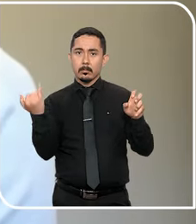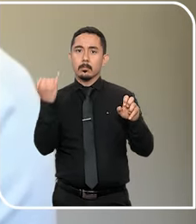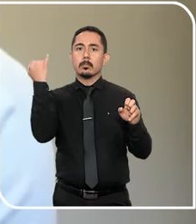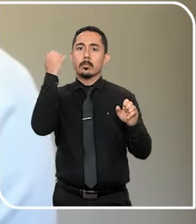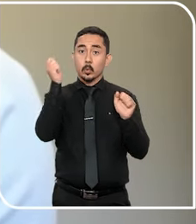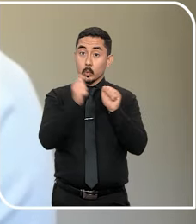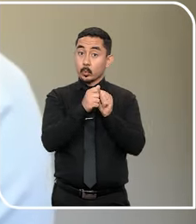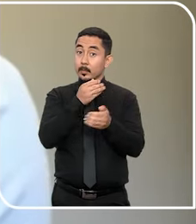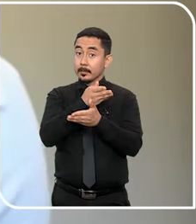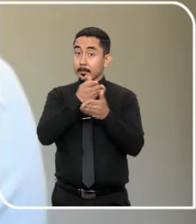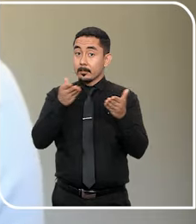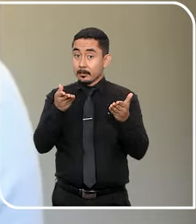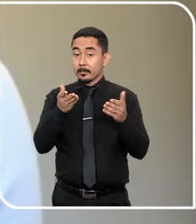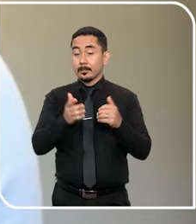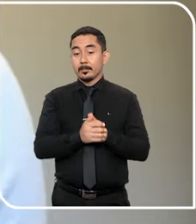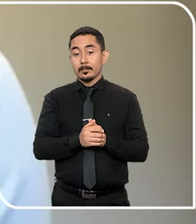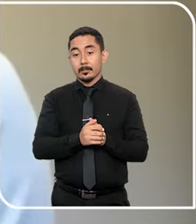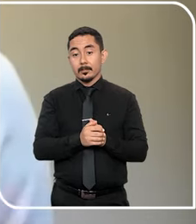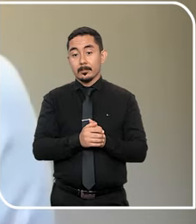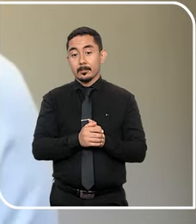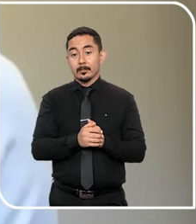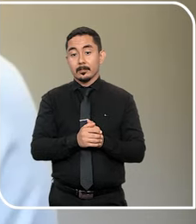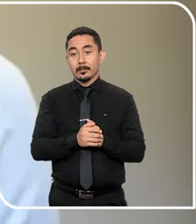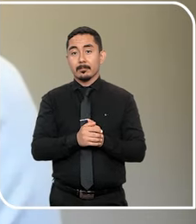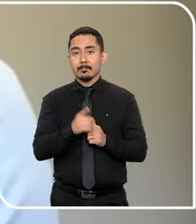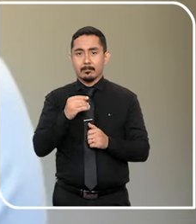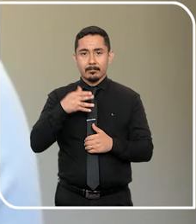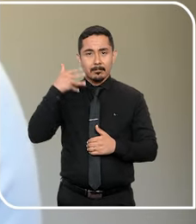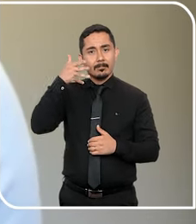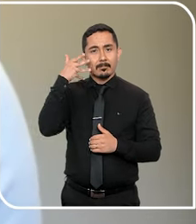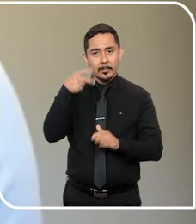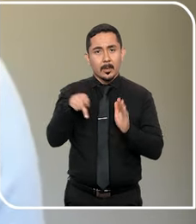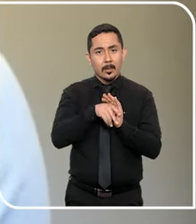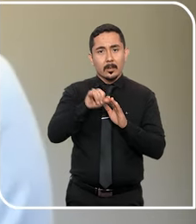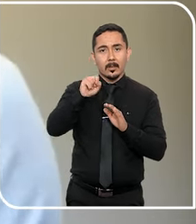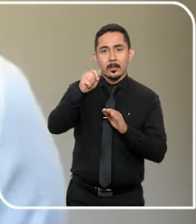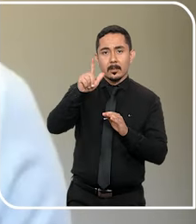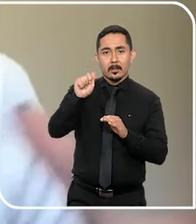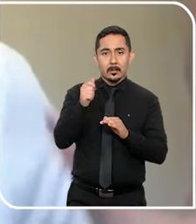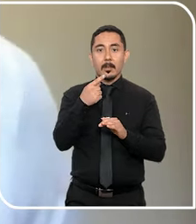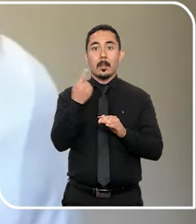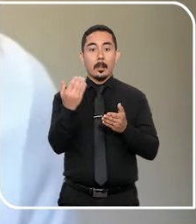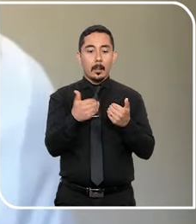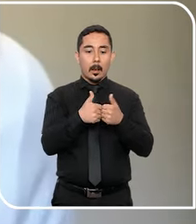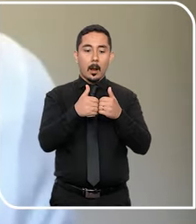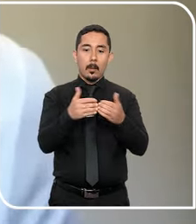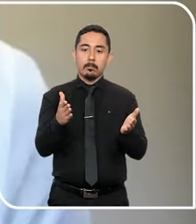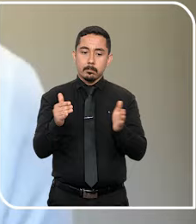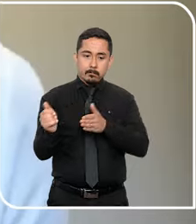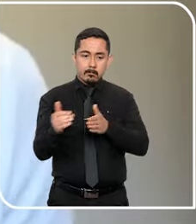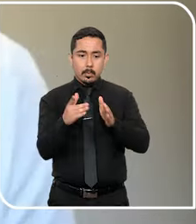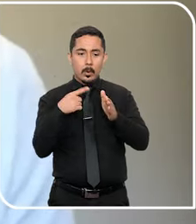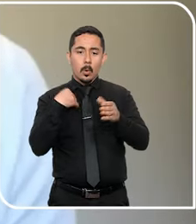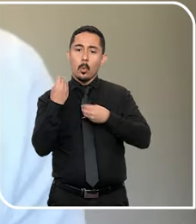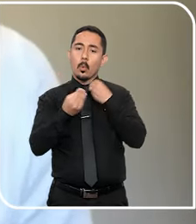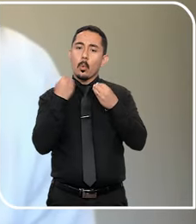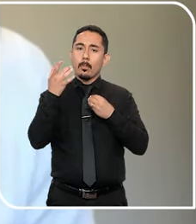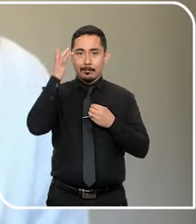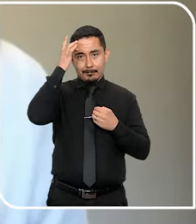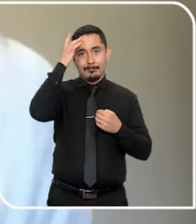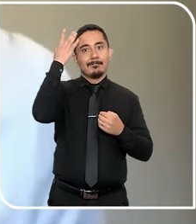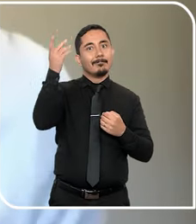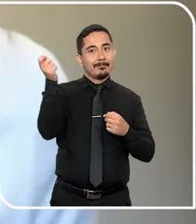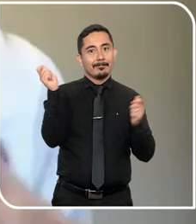importante com vocês essa excelente palestra da Isa aí que já me abriu um caminho fácil aqui para eu continuar